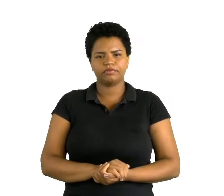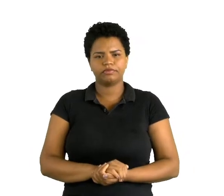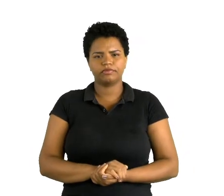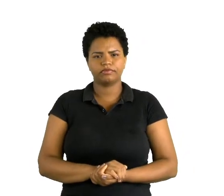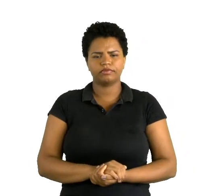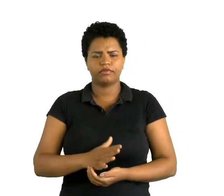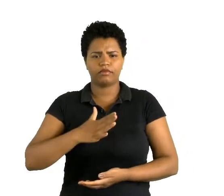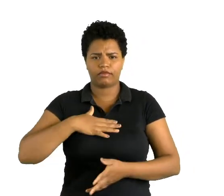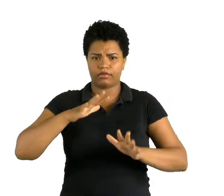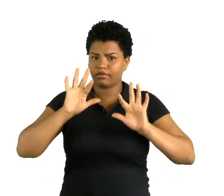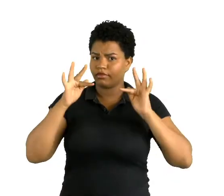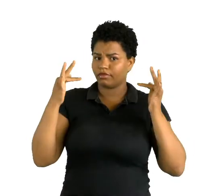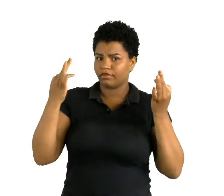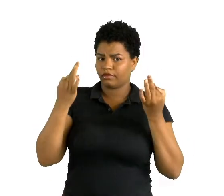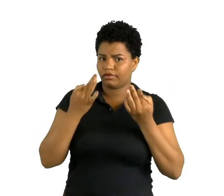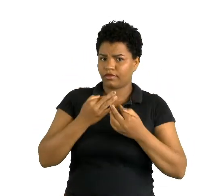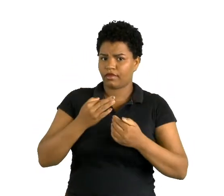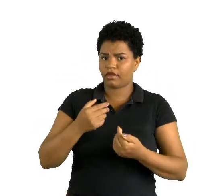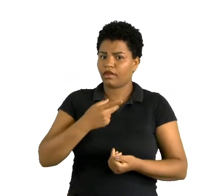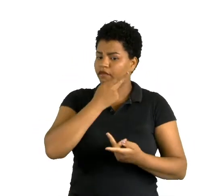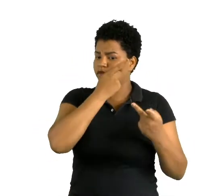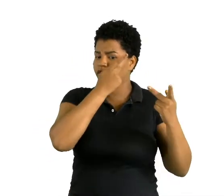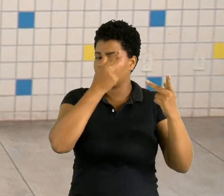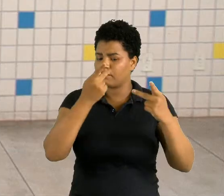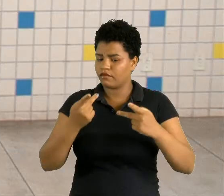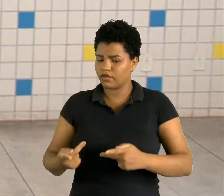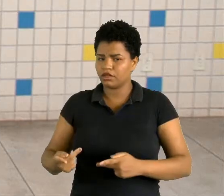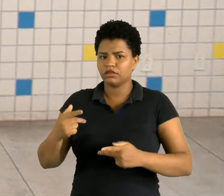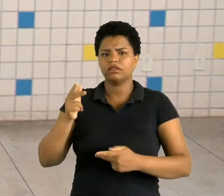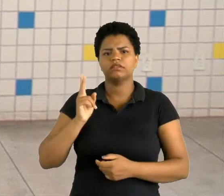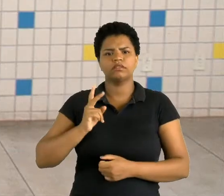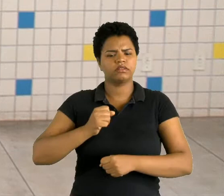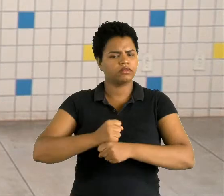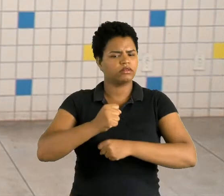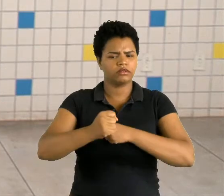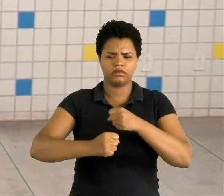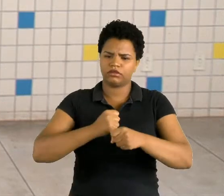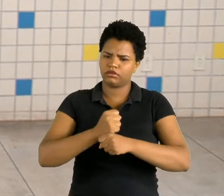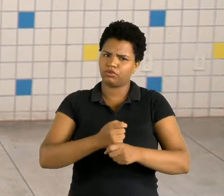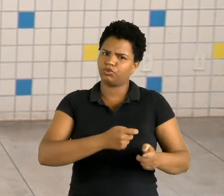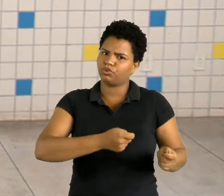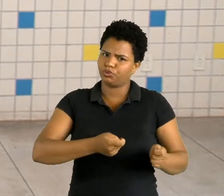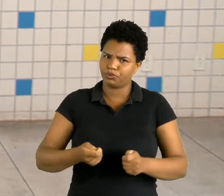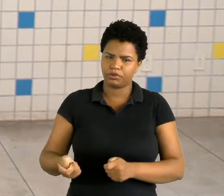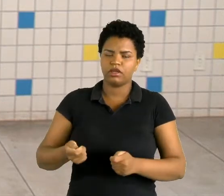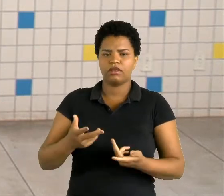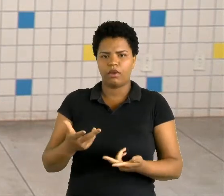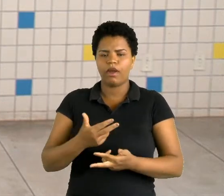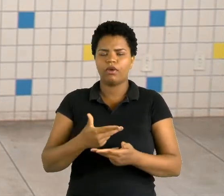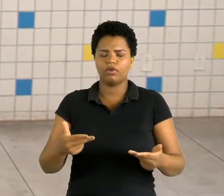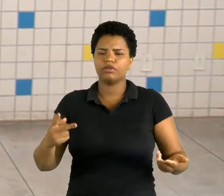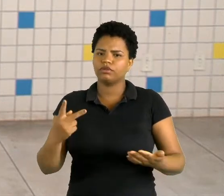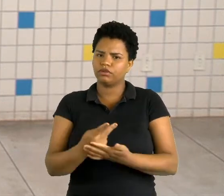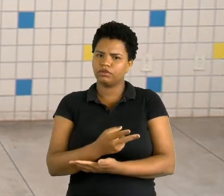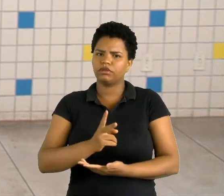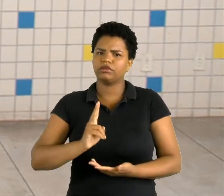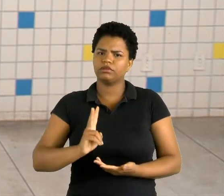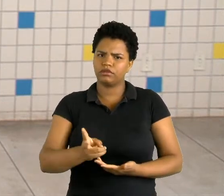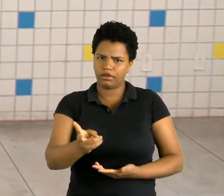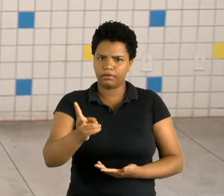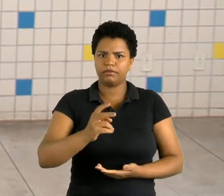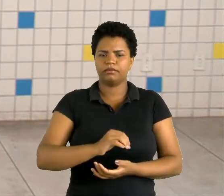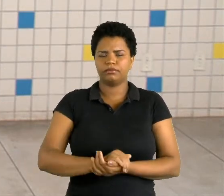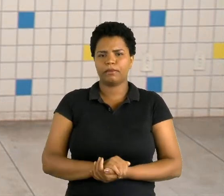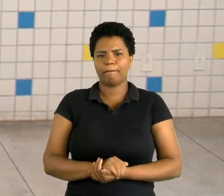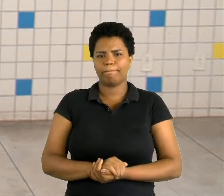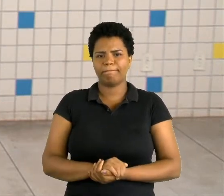Minha família vem me visitar todos os anos. Então ali acontece algo pontual, é uma ação rotineira.